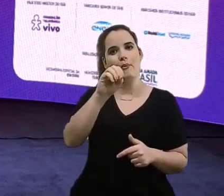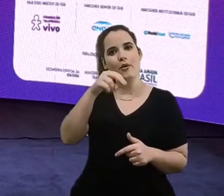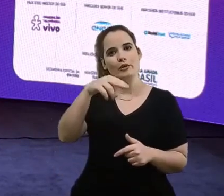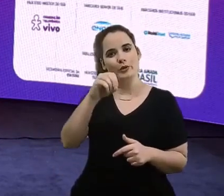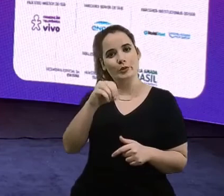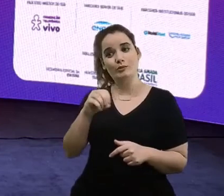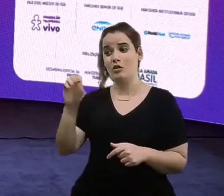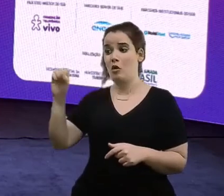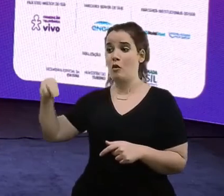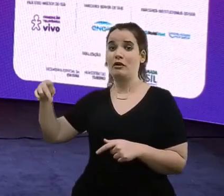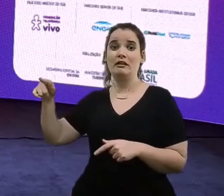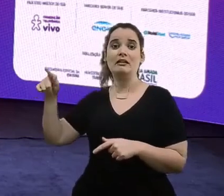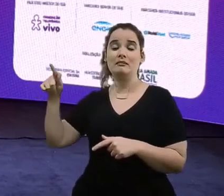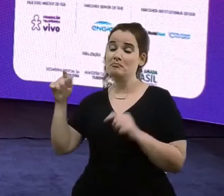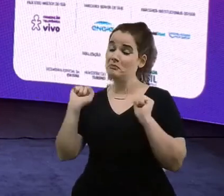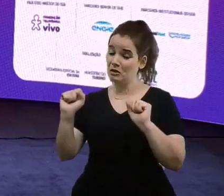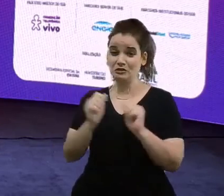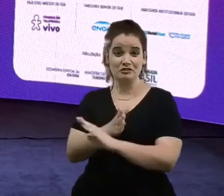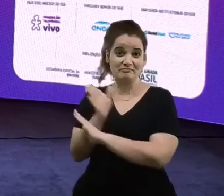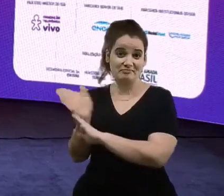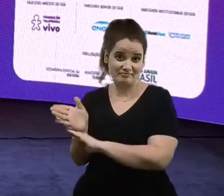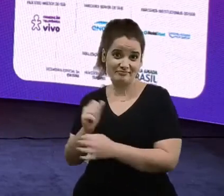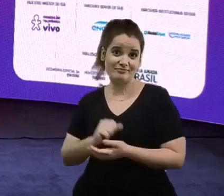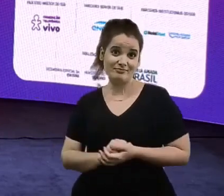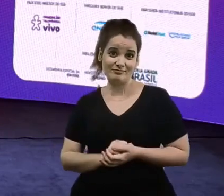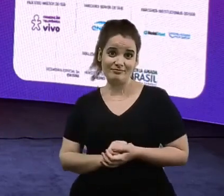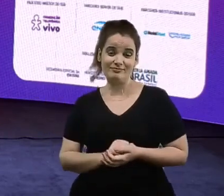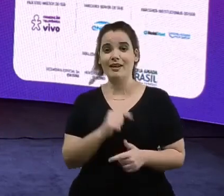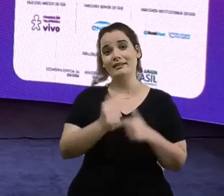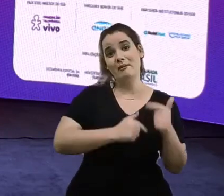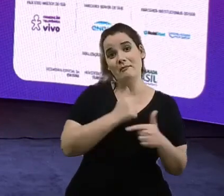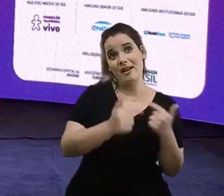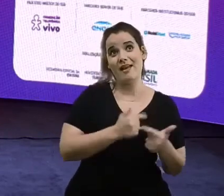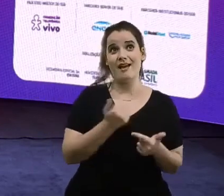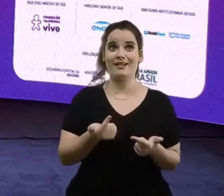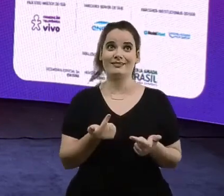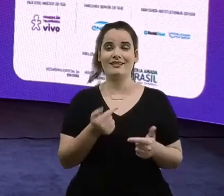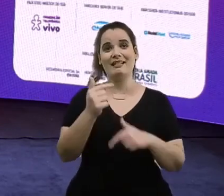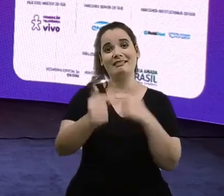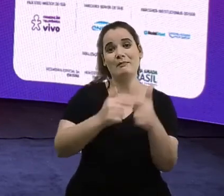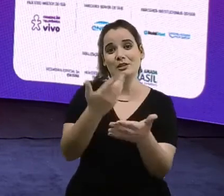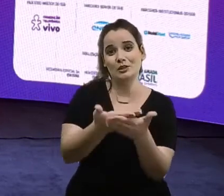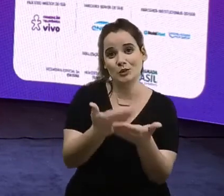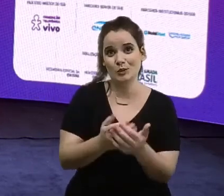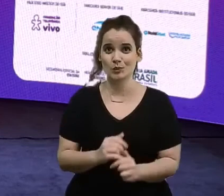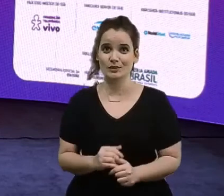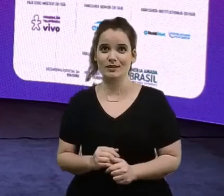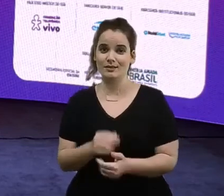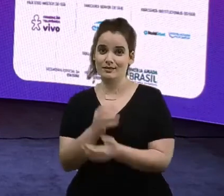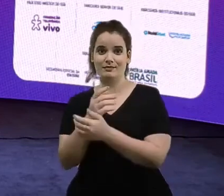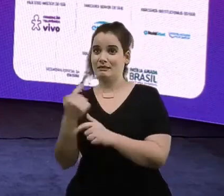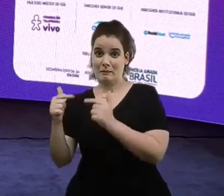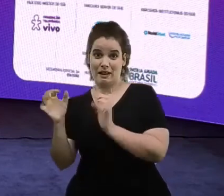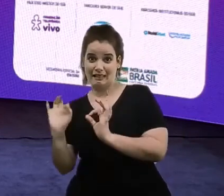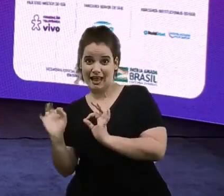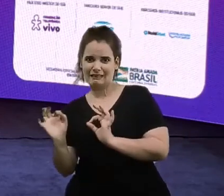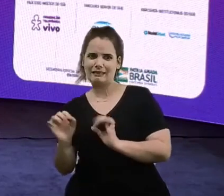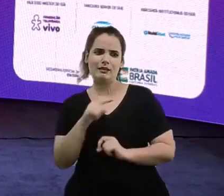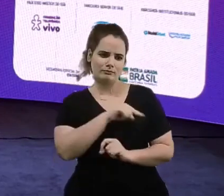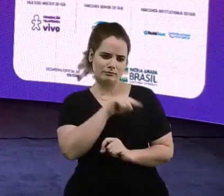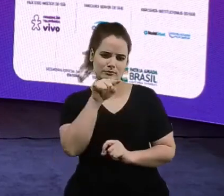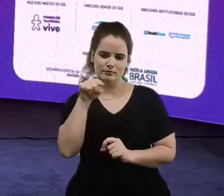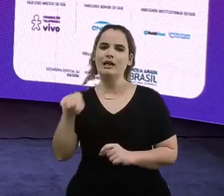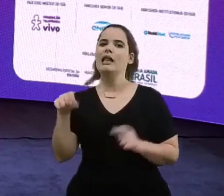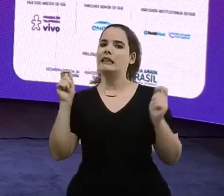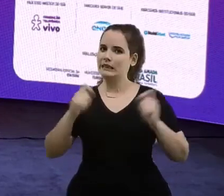a trabalhar, estudar, não trabalhando, eu acho que existem oportunidades em todo lado, é só saber por onde começar.